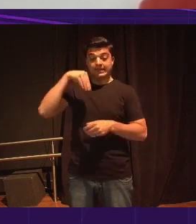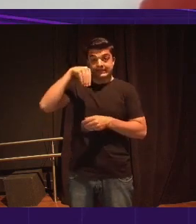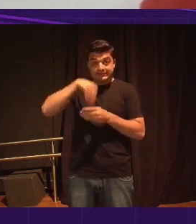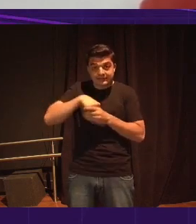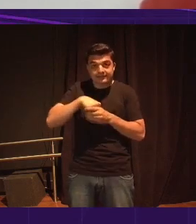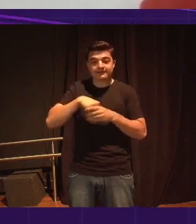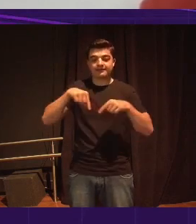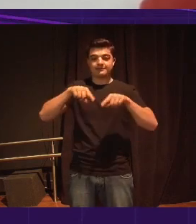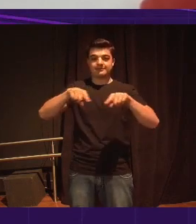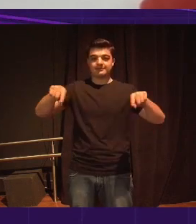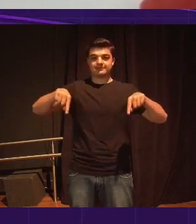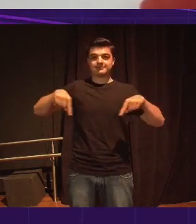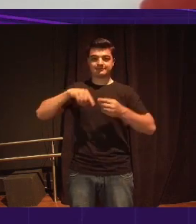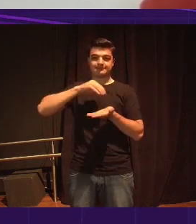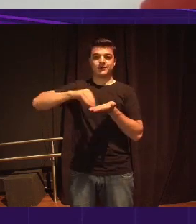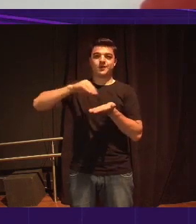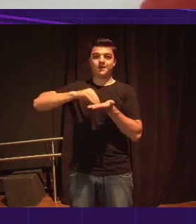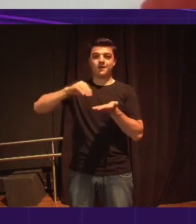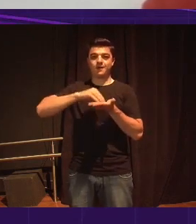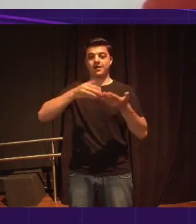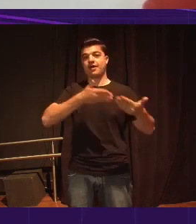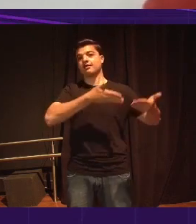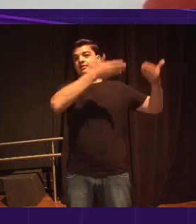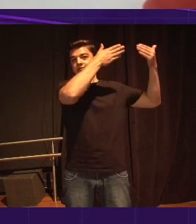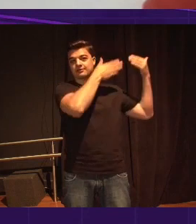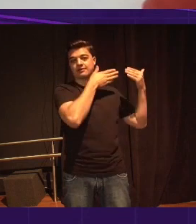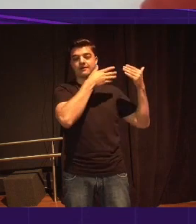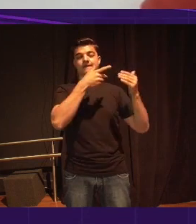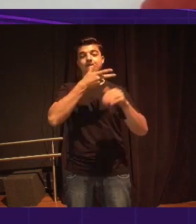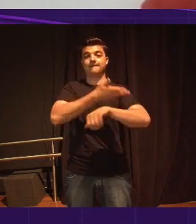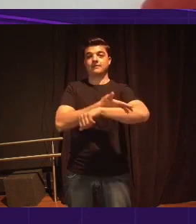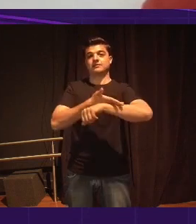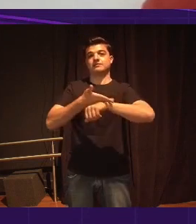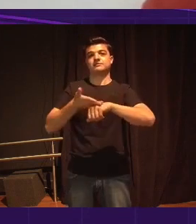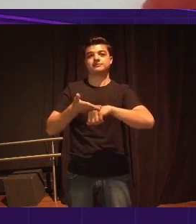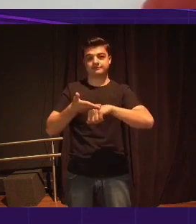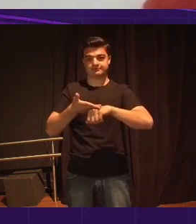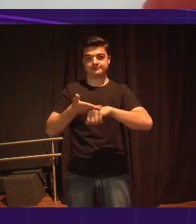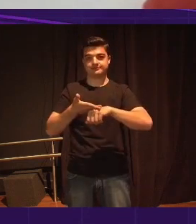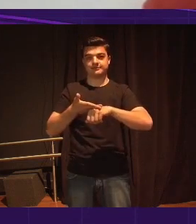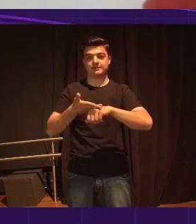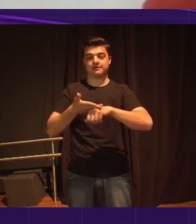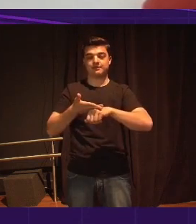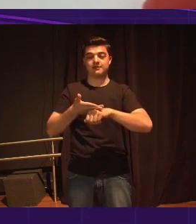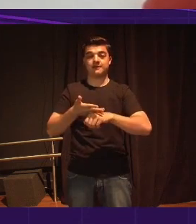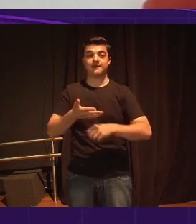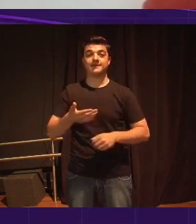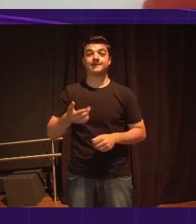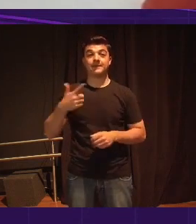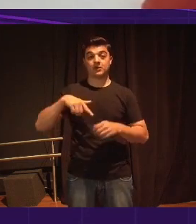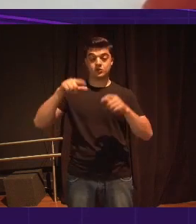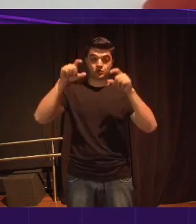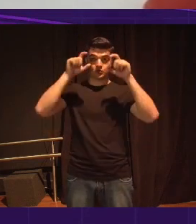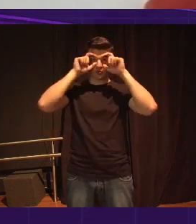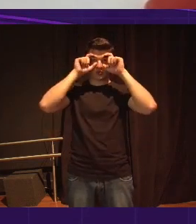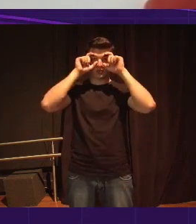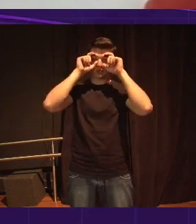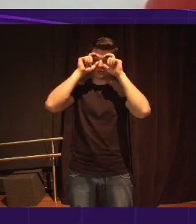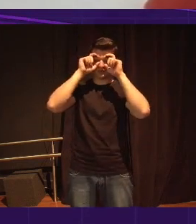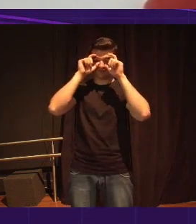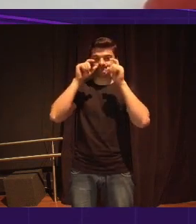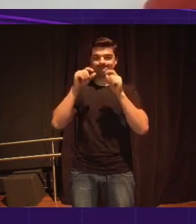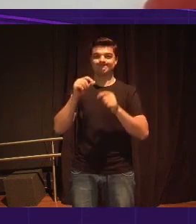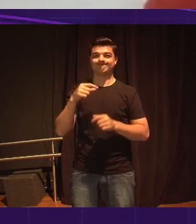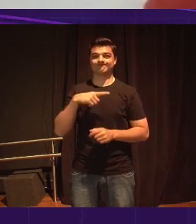escritório hoje, então tem uma parede branca atrás de mim. E, mais uma vez, aí uso óculos, tá? Então,